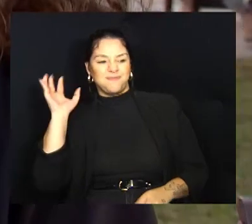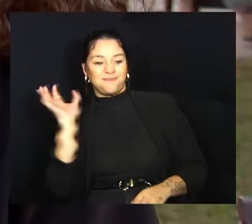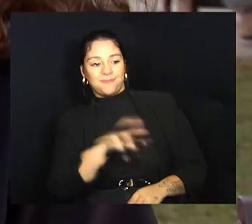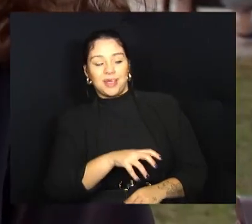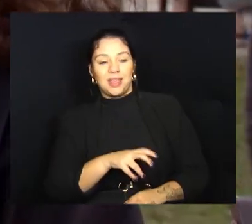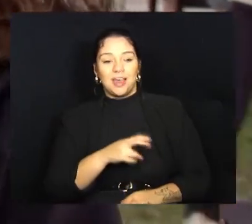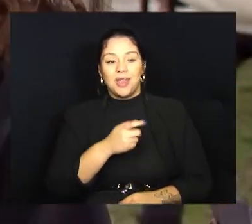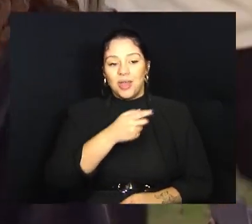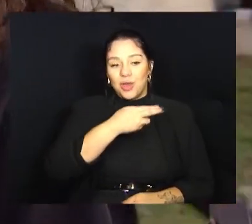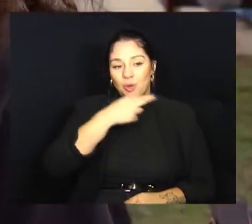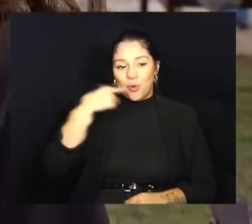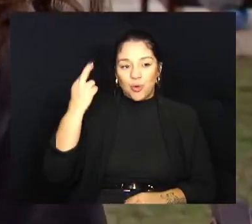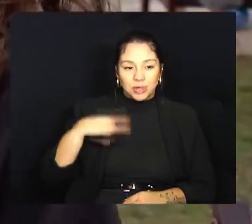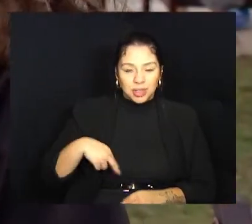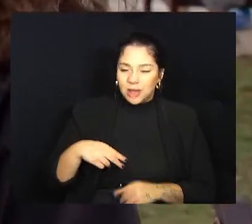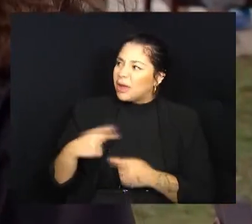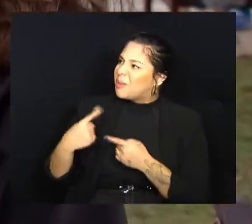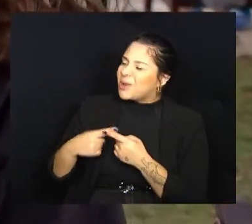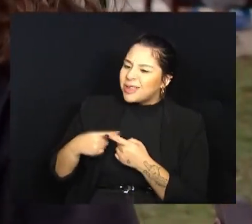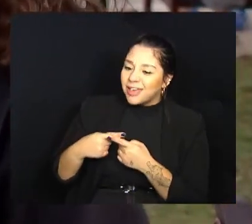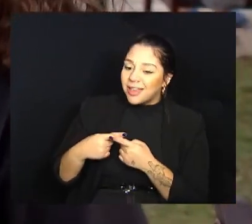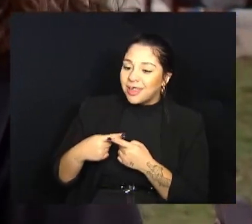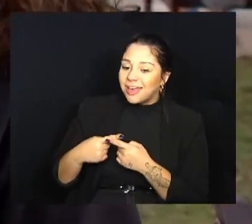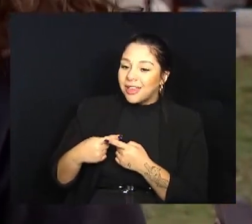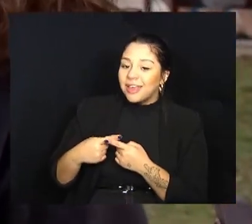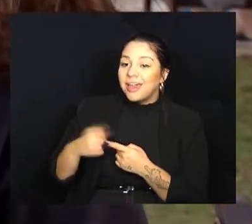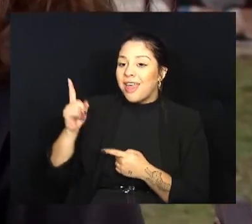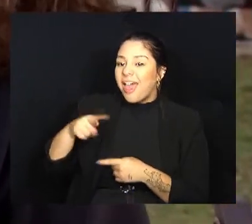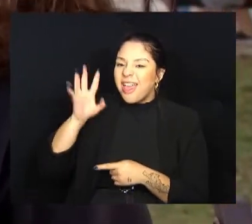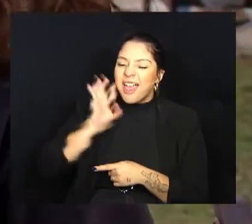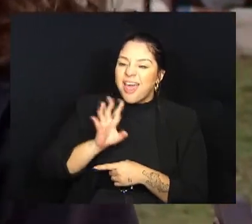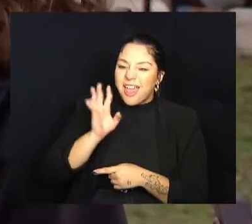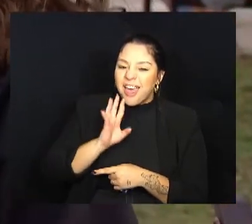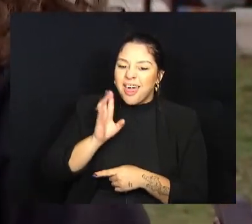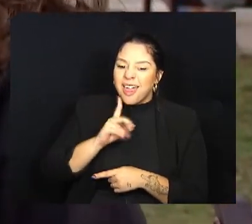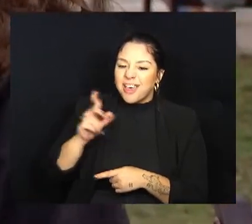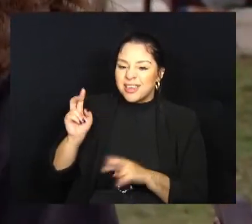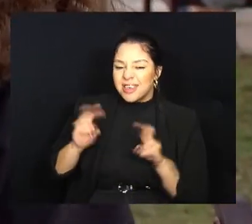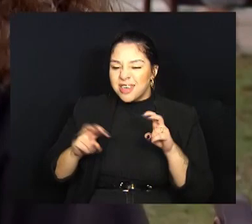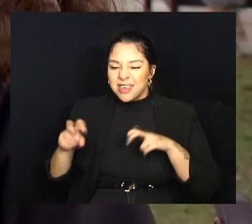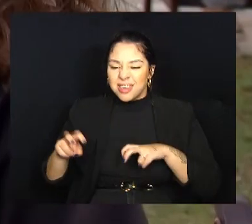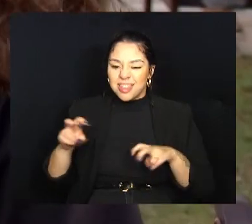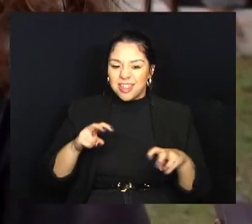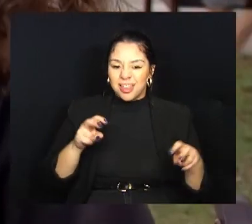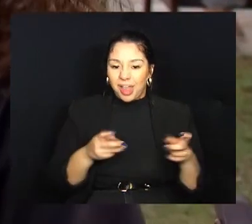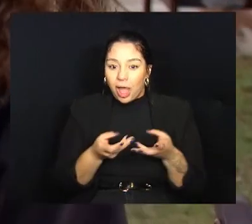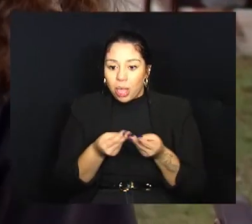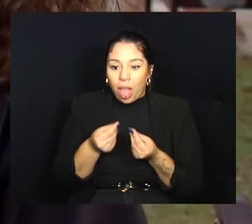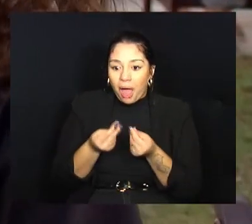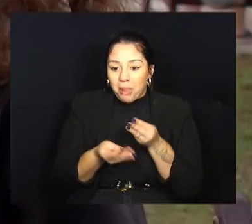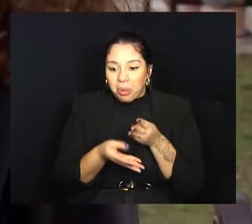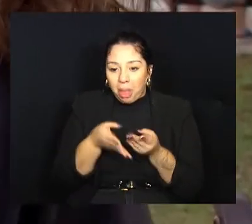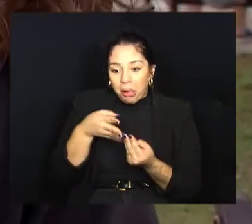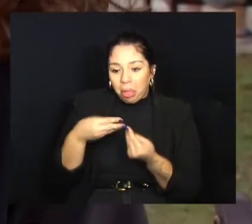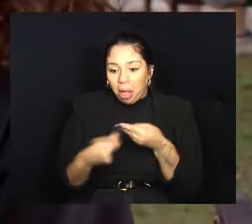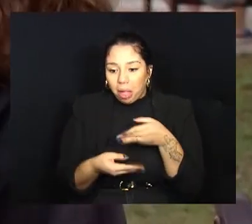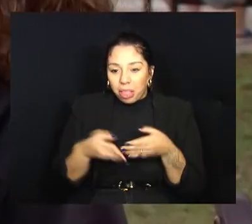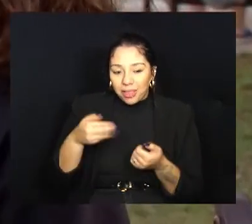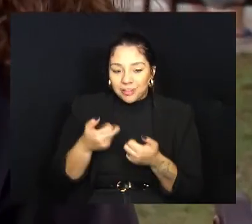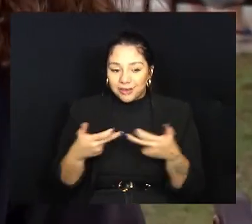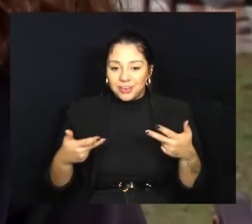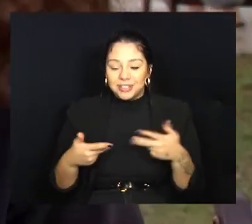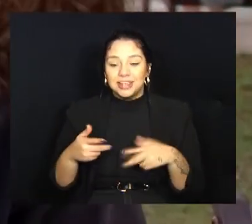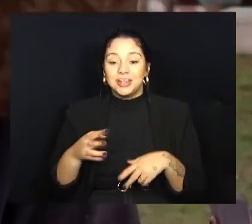que queimada? Porque é muito legal ficar andando como ameba e fazer várias coisas. Eu conheci